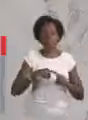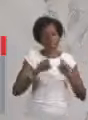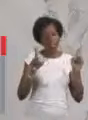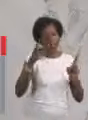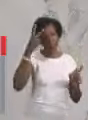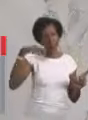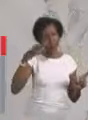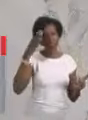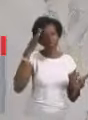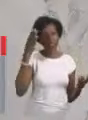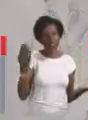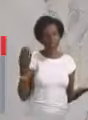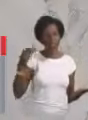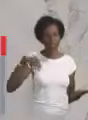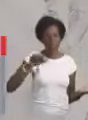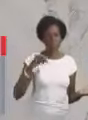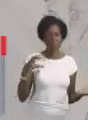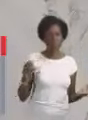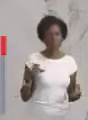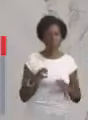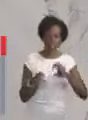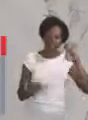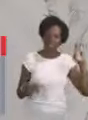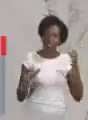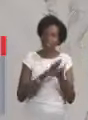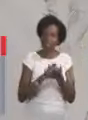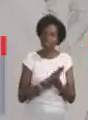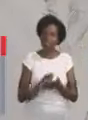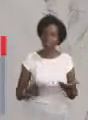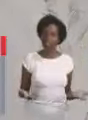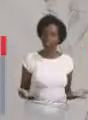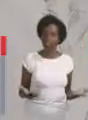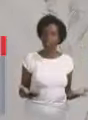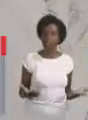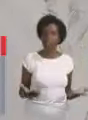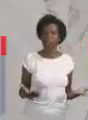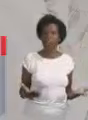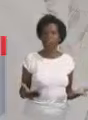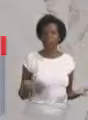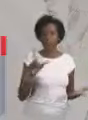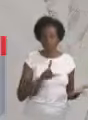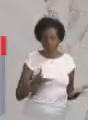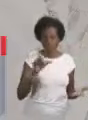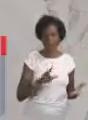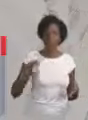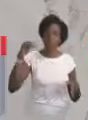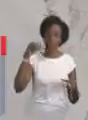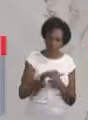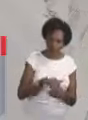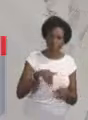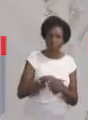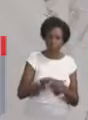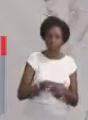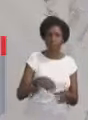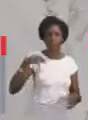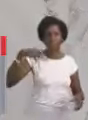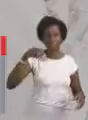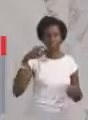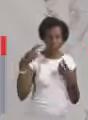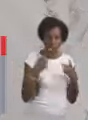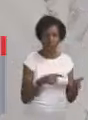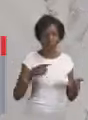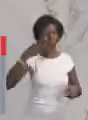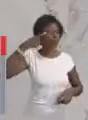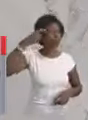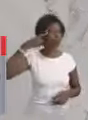sabe que o Márcio França nem de esquerda é né não sabe disso logicamente nós vamos votar no Márcio França contra o